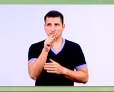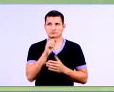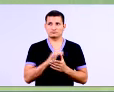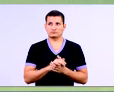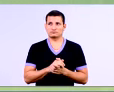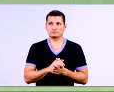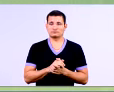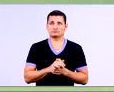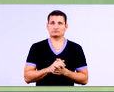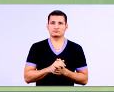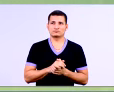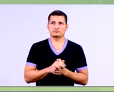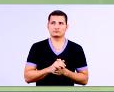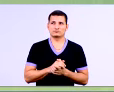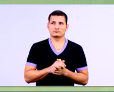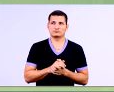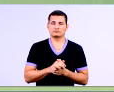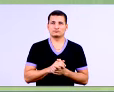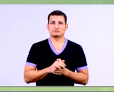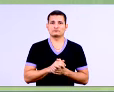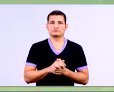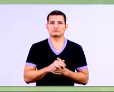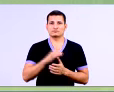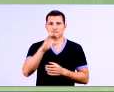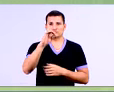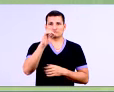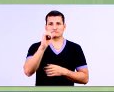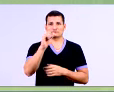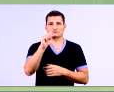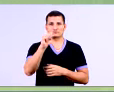define se os dados irão por URL ou se